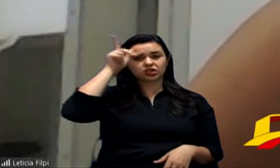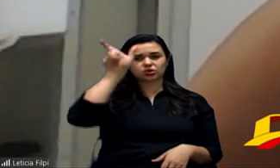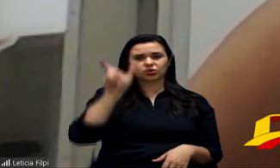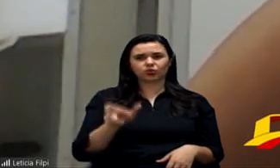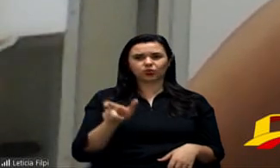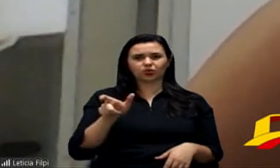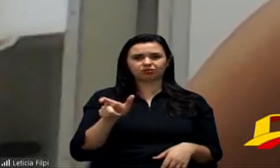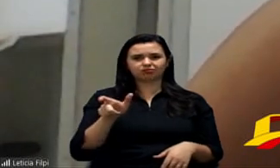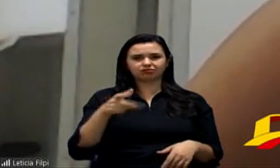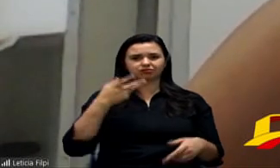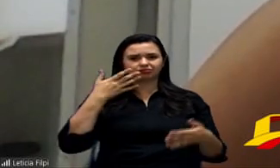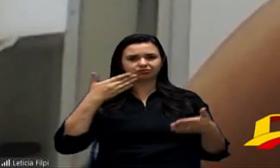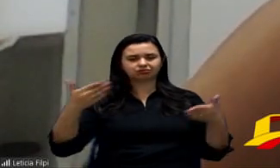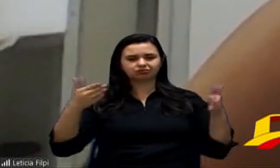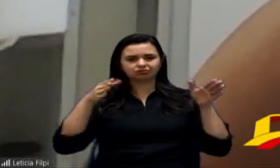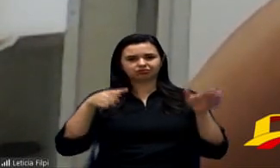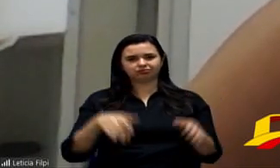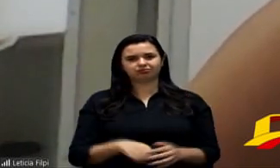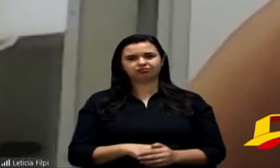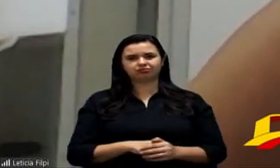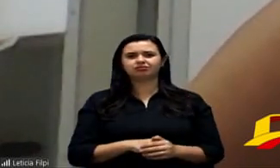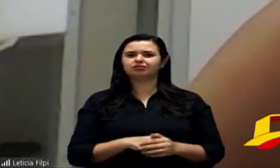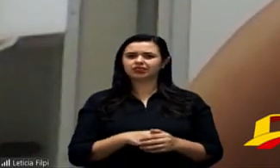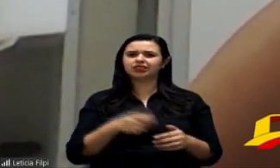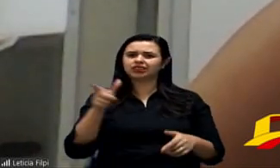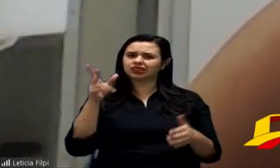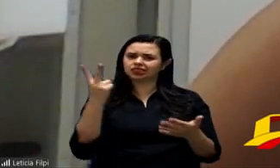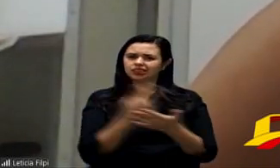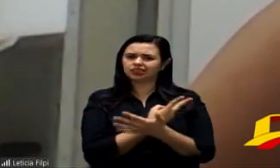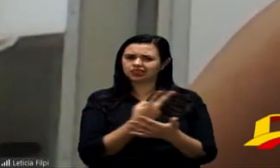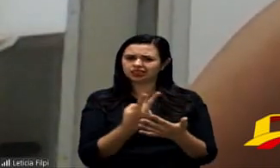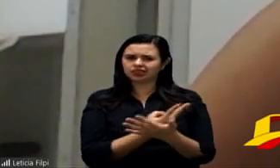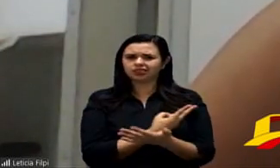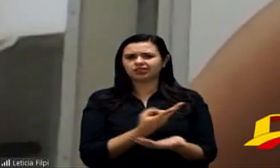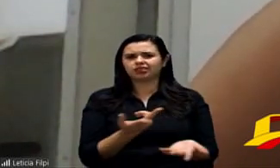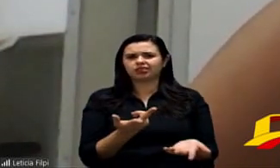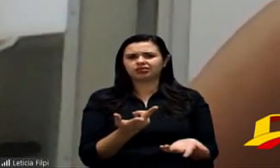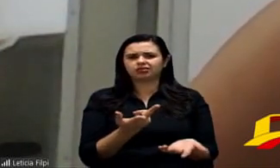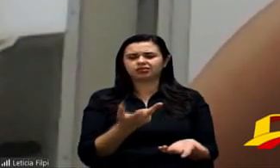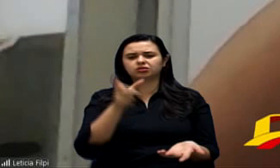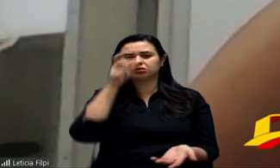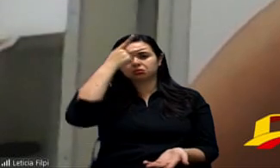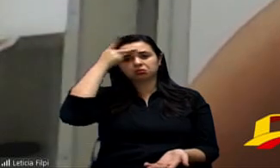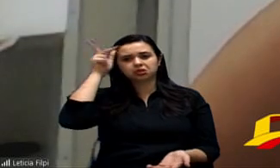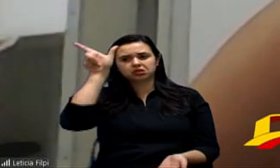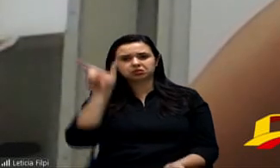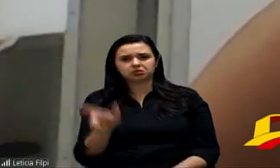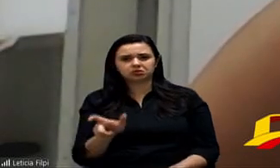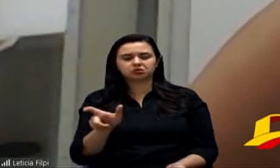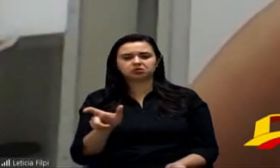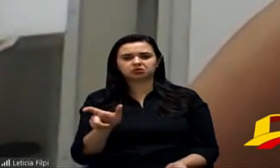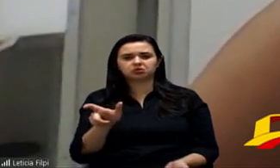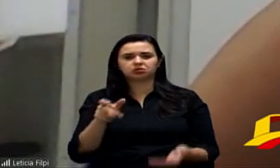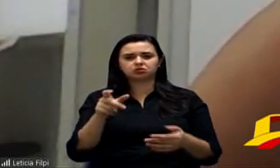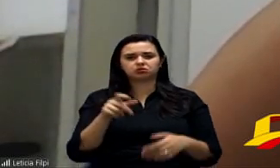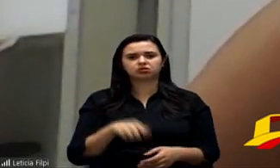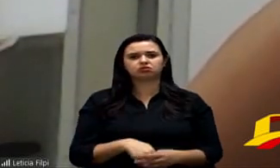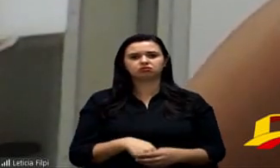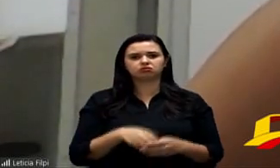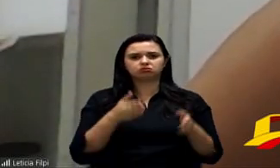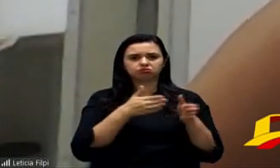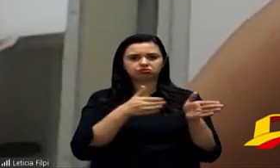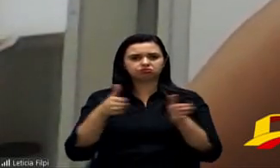coisa. Então, se é imoral expor seres humanos em jaulas, é imoral expor animais em jaulas